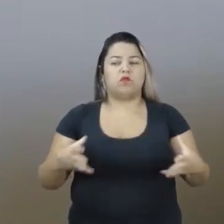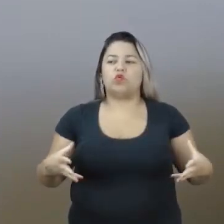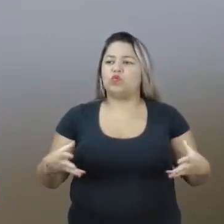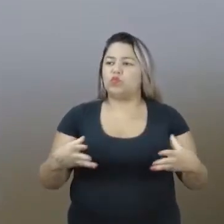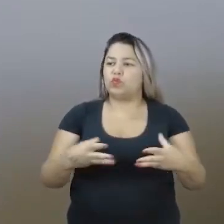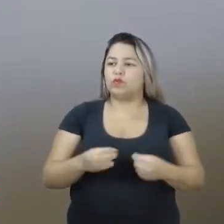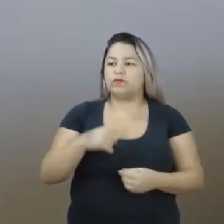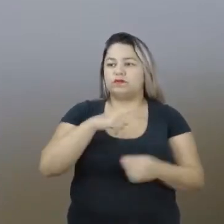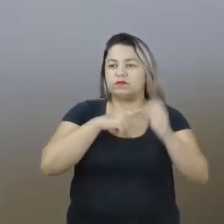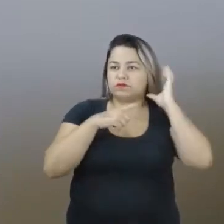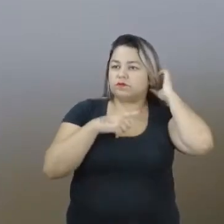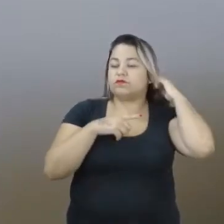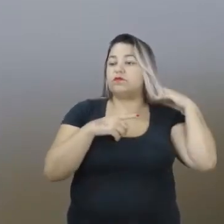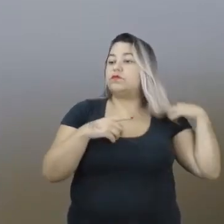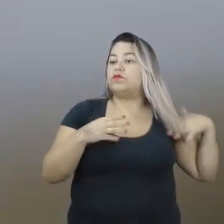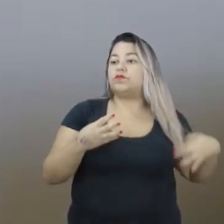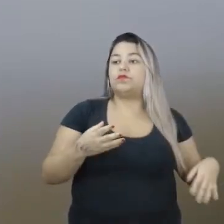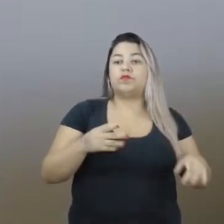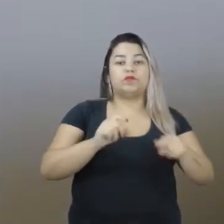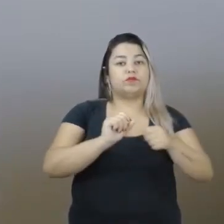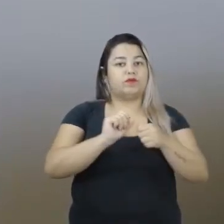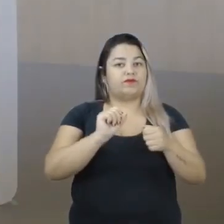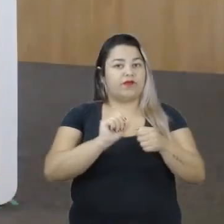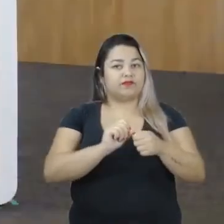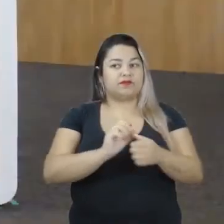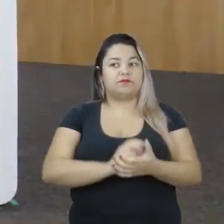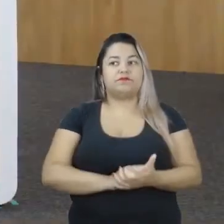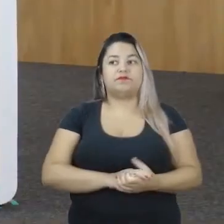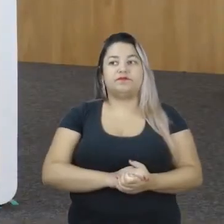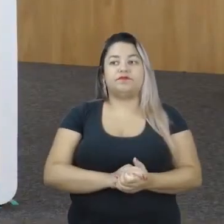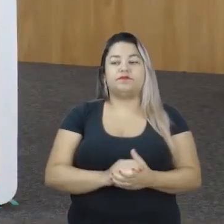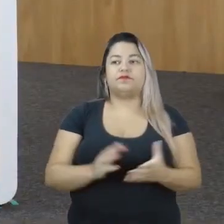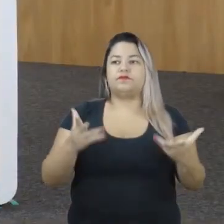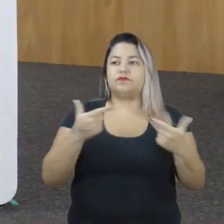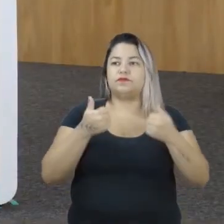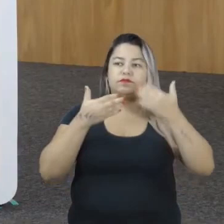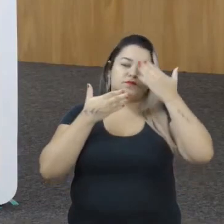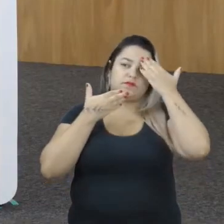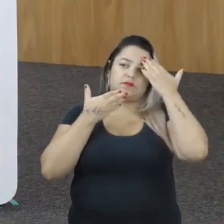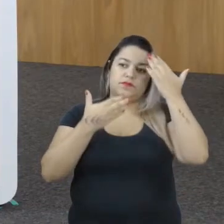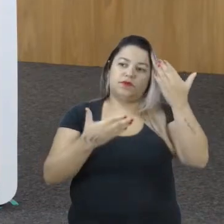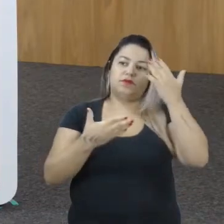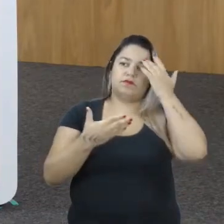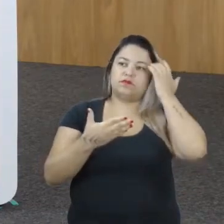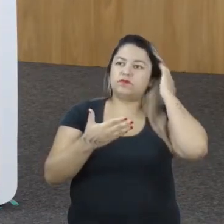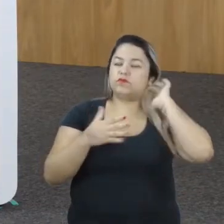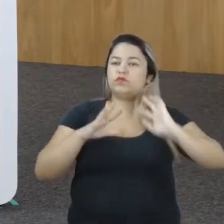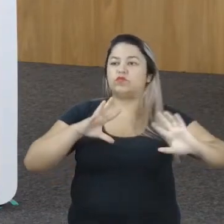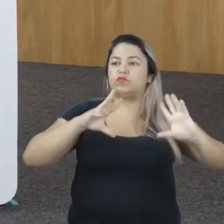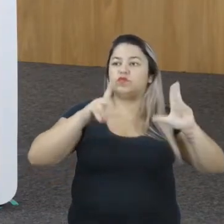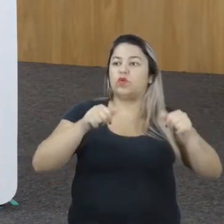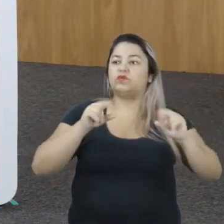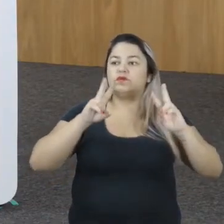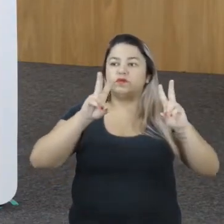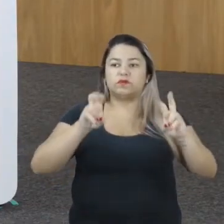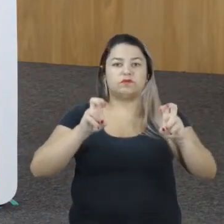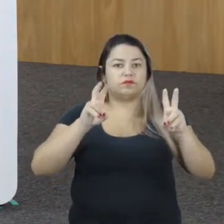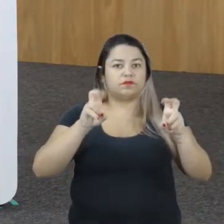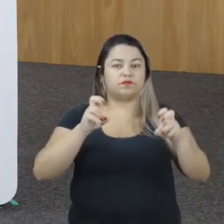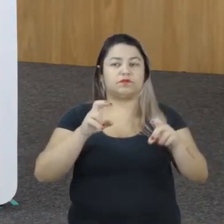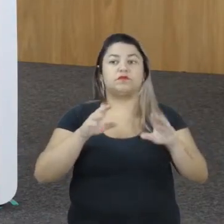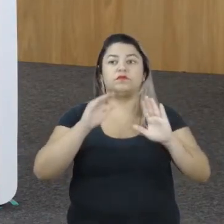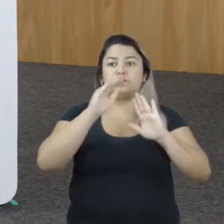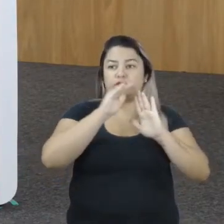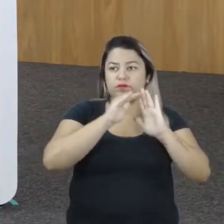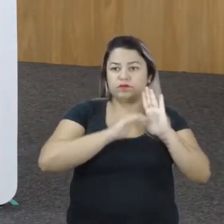mas temos muito ainda por fazer. Maravilha, senador. Obrigada aí por trazer todos os temas aqui para a gente